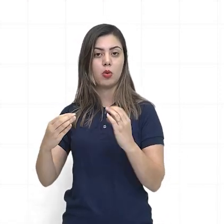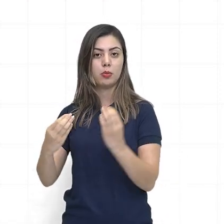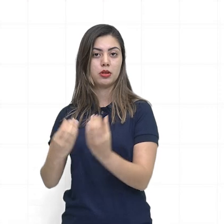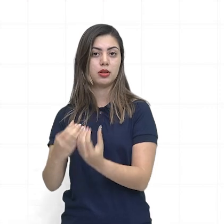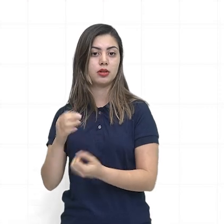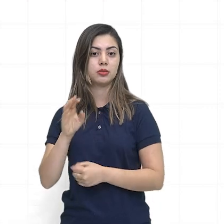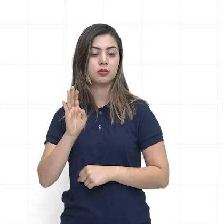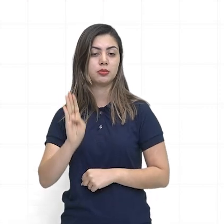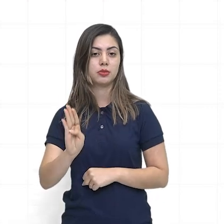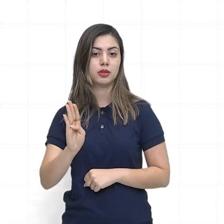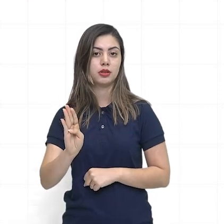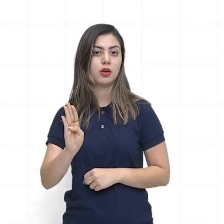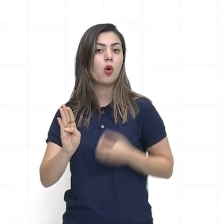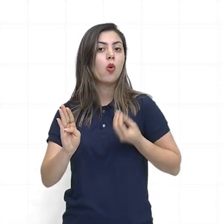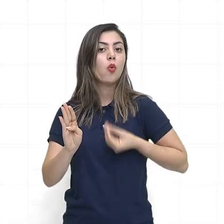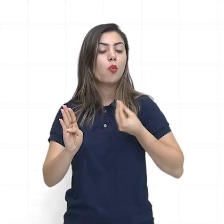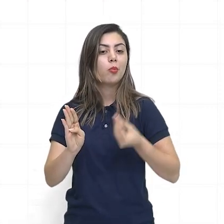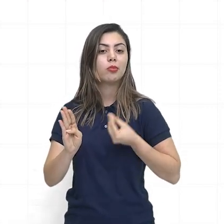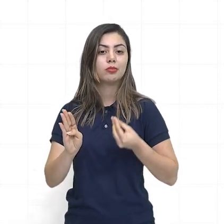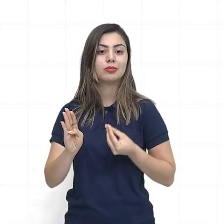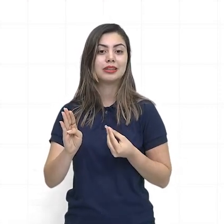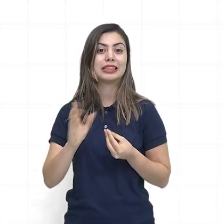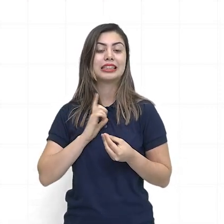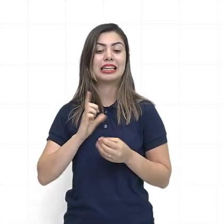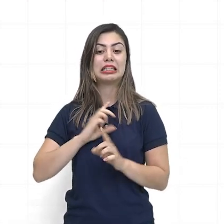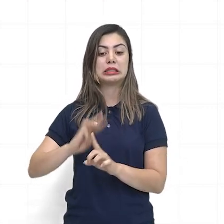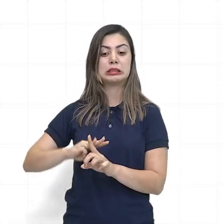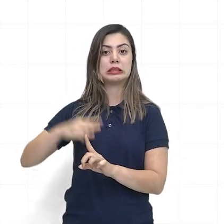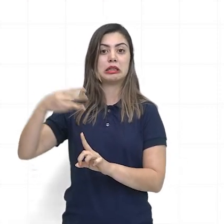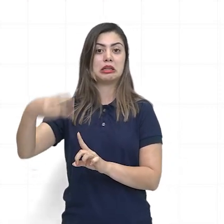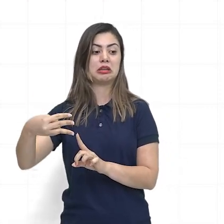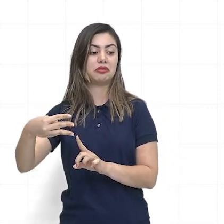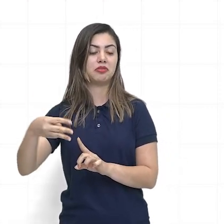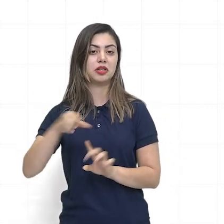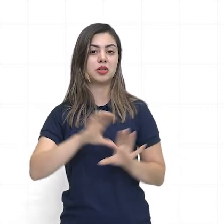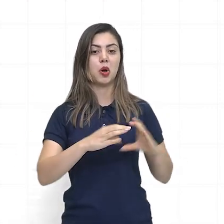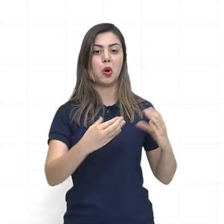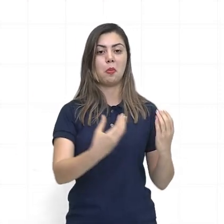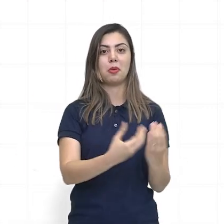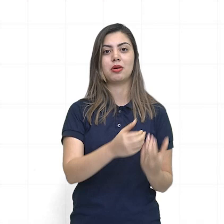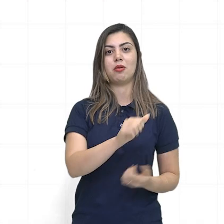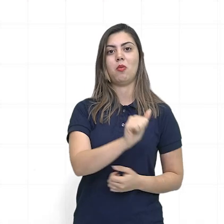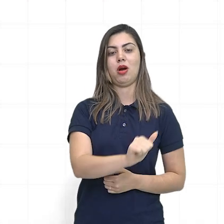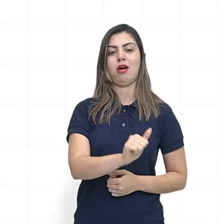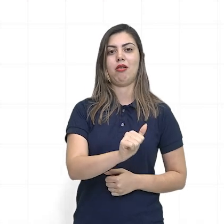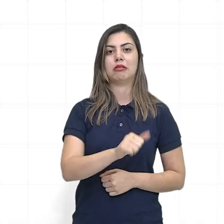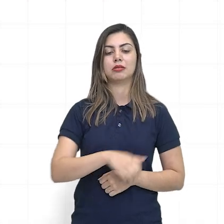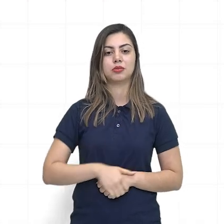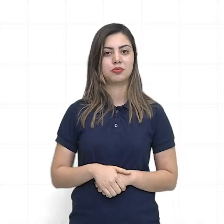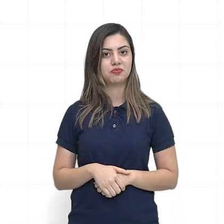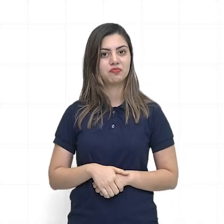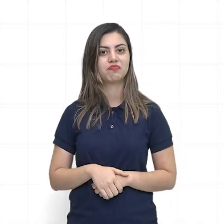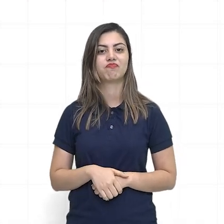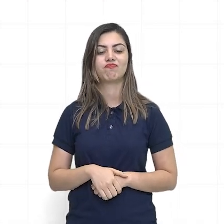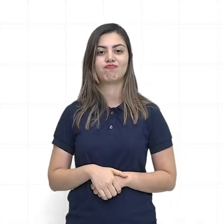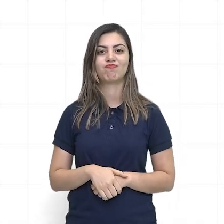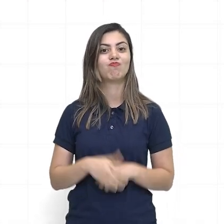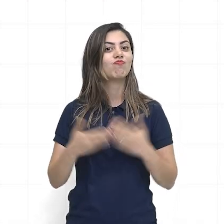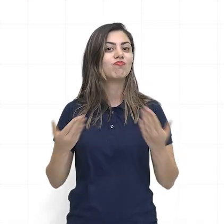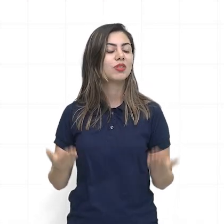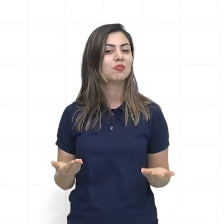ó, tem o triplo da quantidade de pessoas da comunidade A.